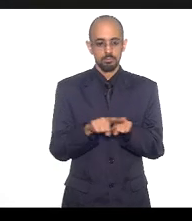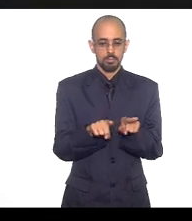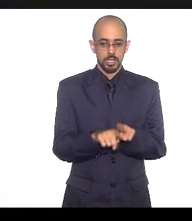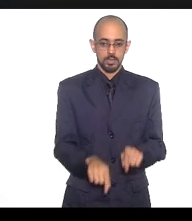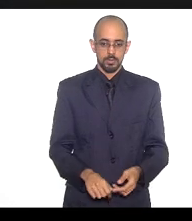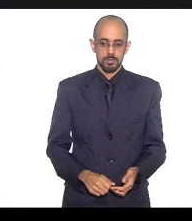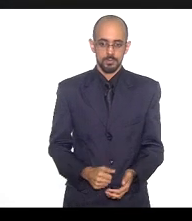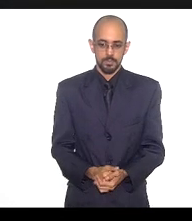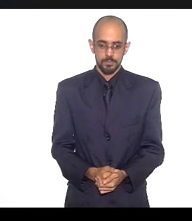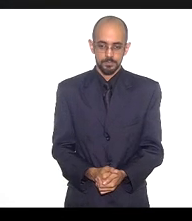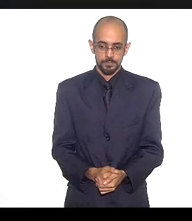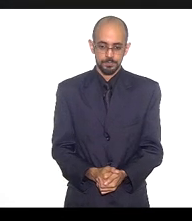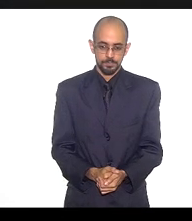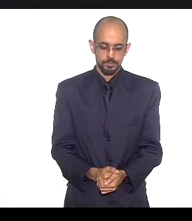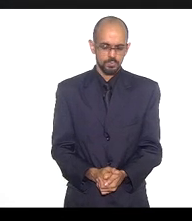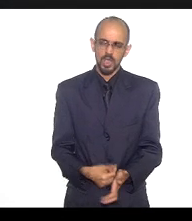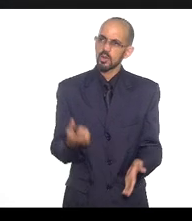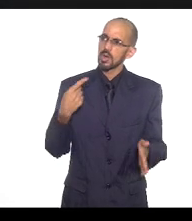Os senhores sabem